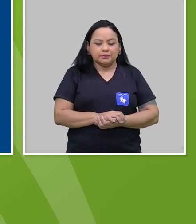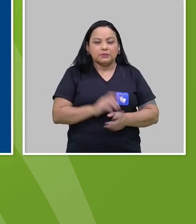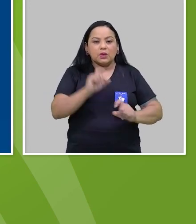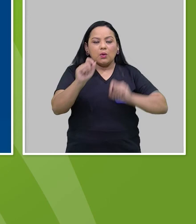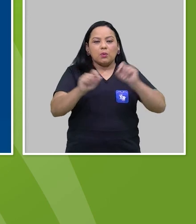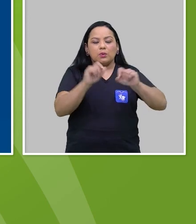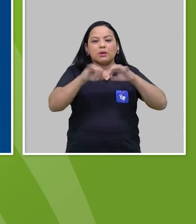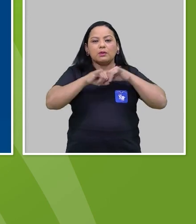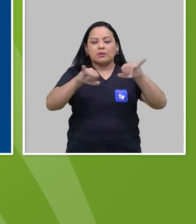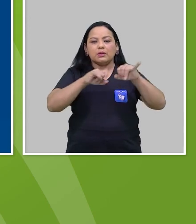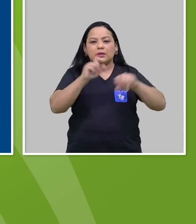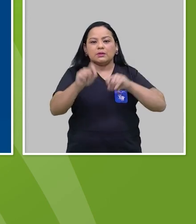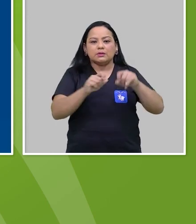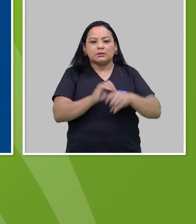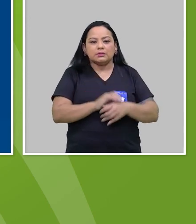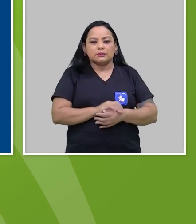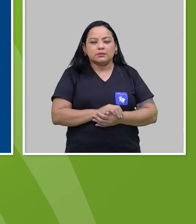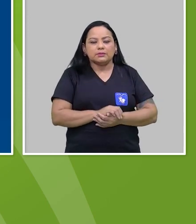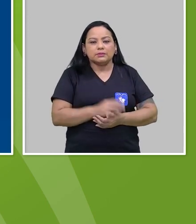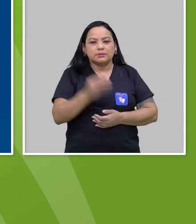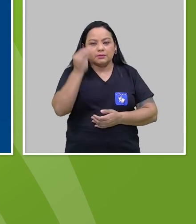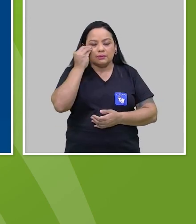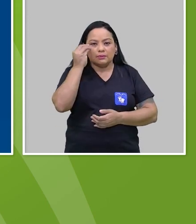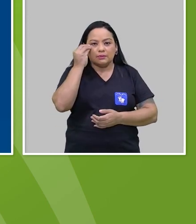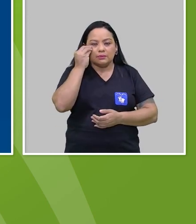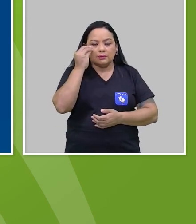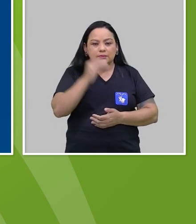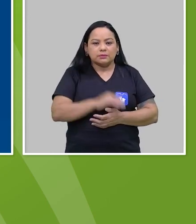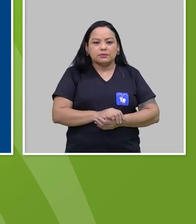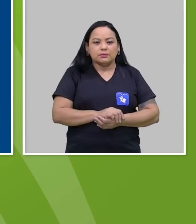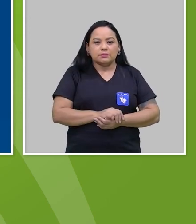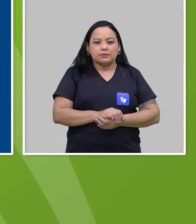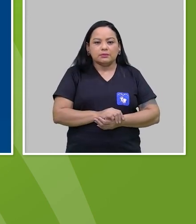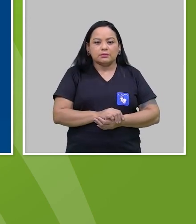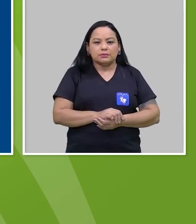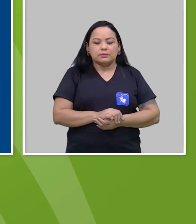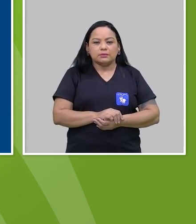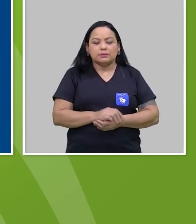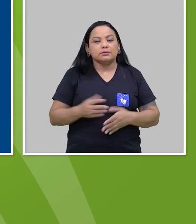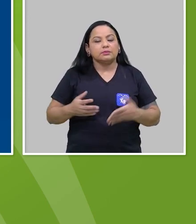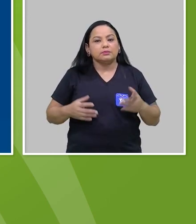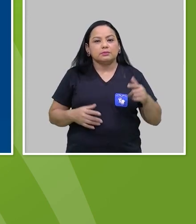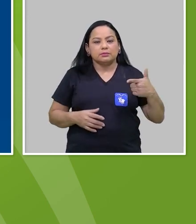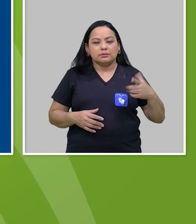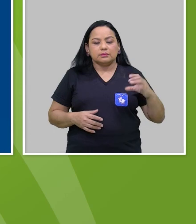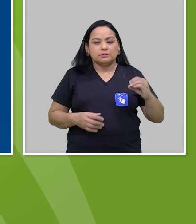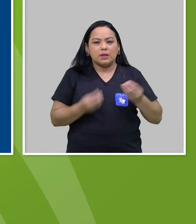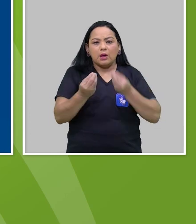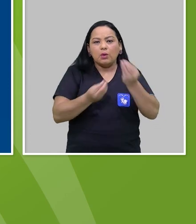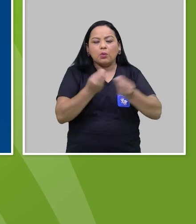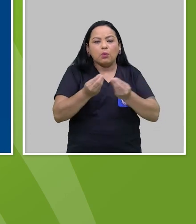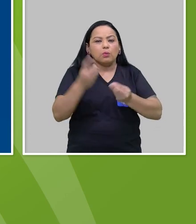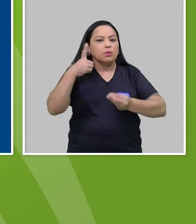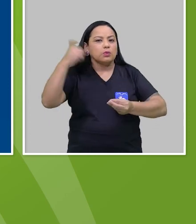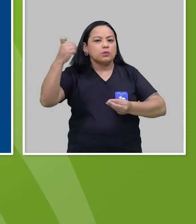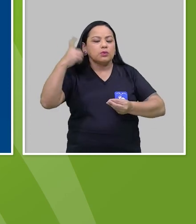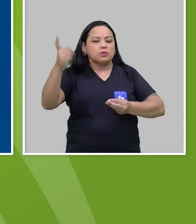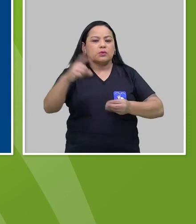dizer é o seguinte, gente. Olha só, eu tenho um espectro sonoro.